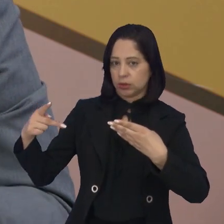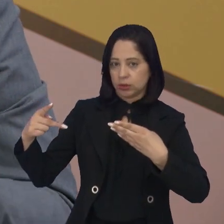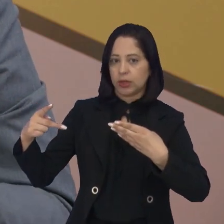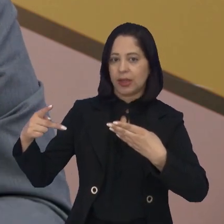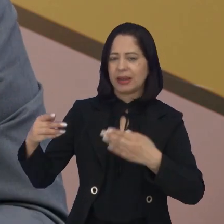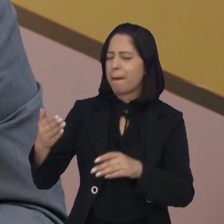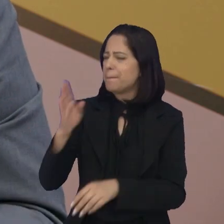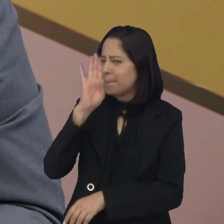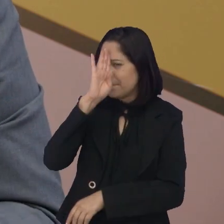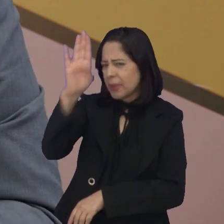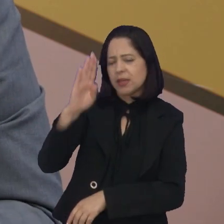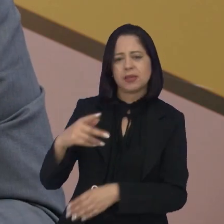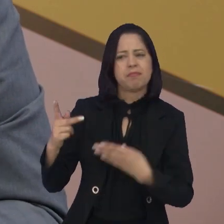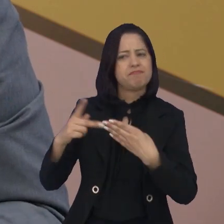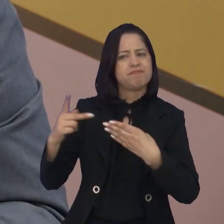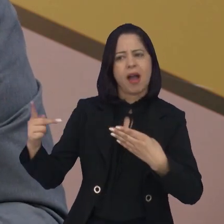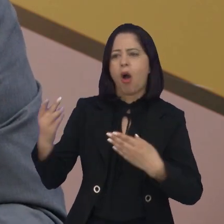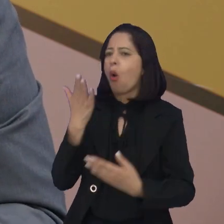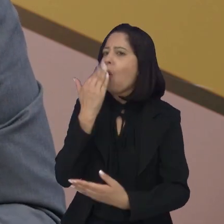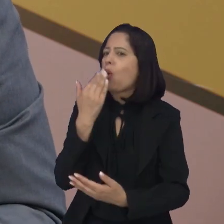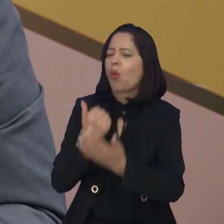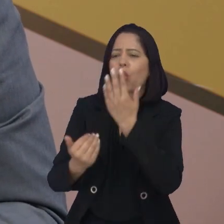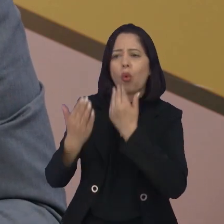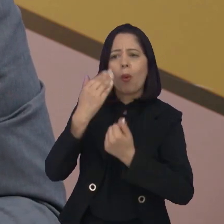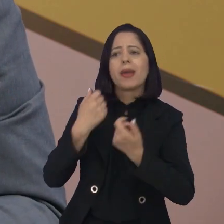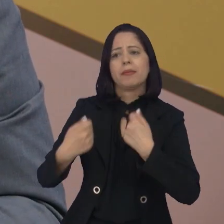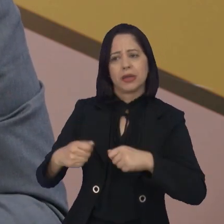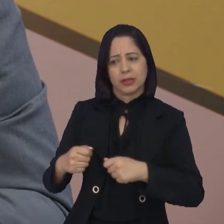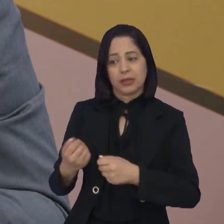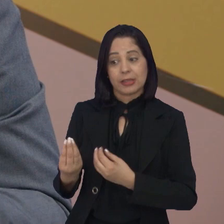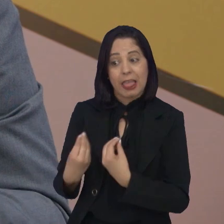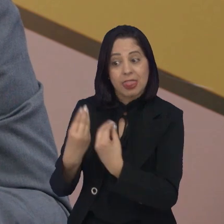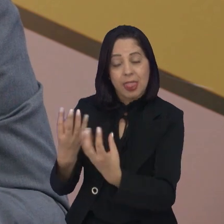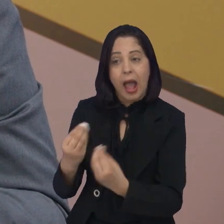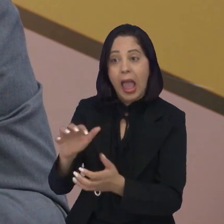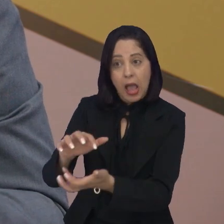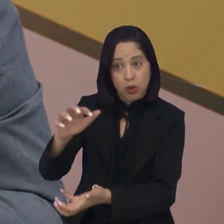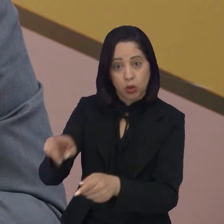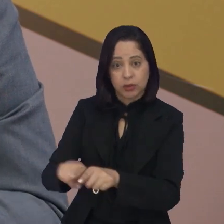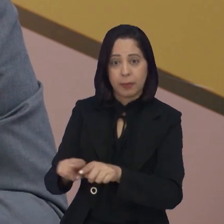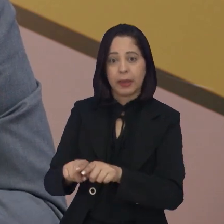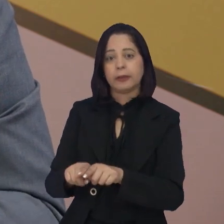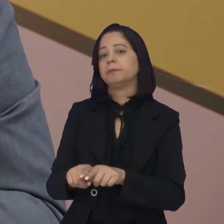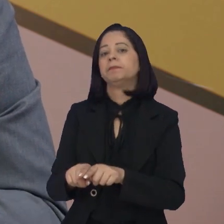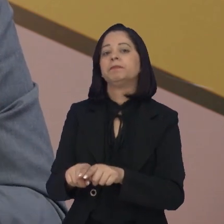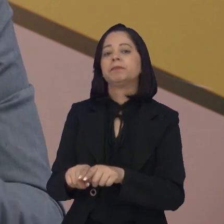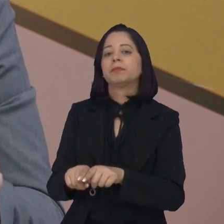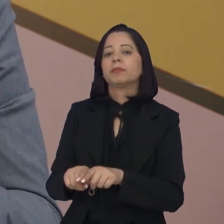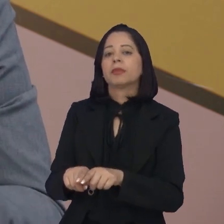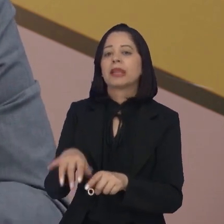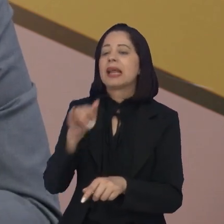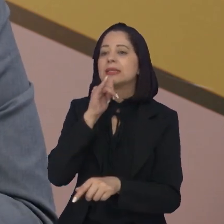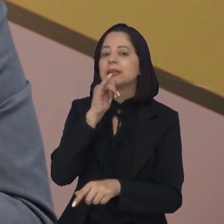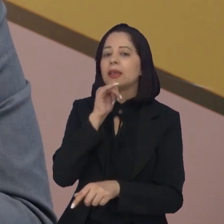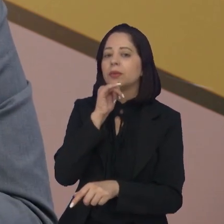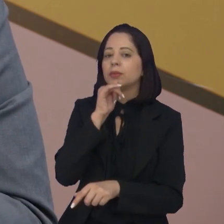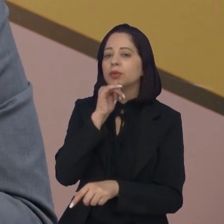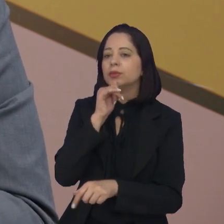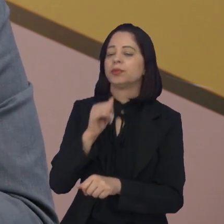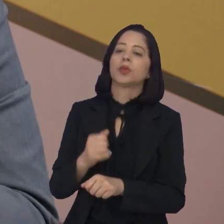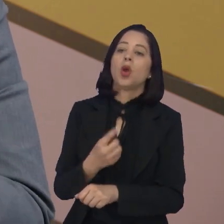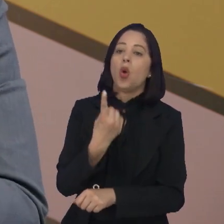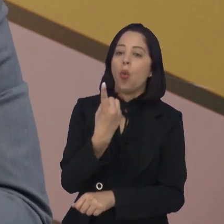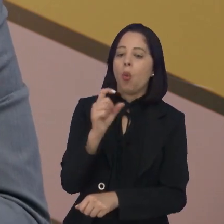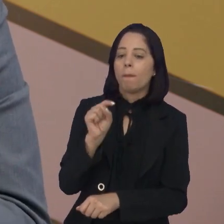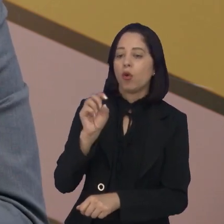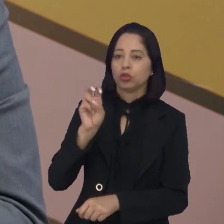principal macronutriente que a gente tem que oferecer para o idoso. Então, costumo fazer uma conta rápida. 1,5 vezes o peso. Né?